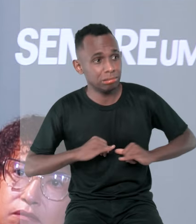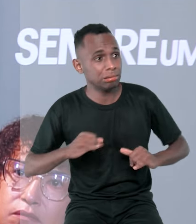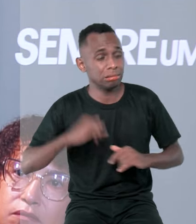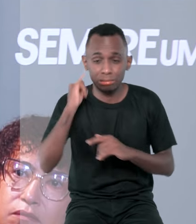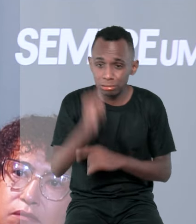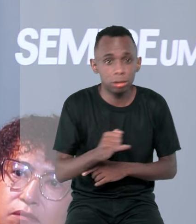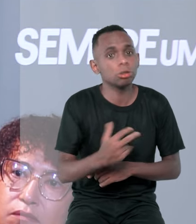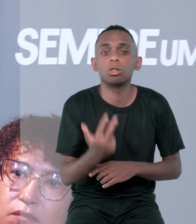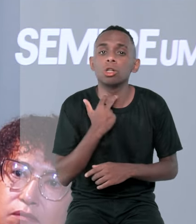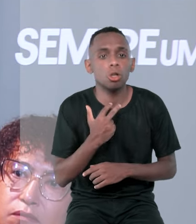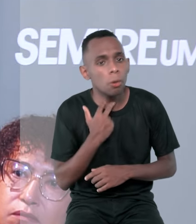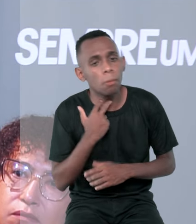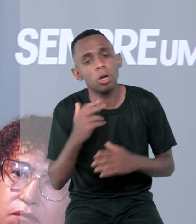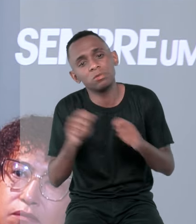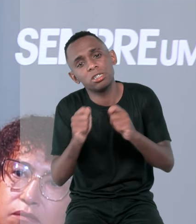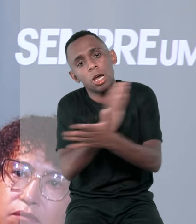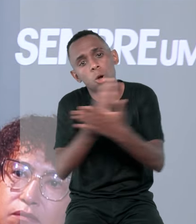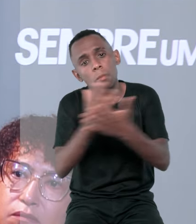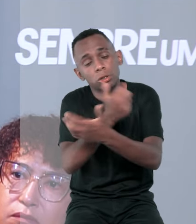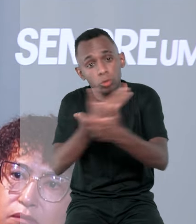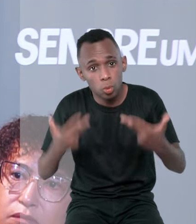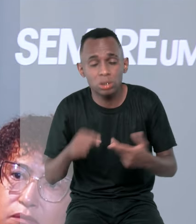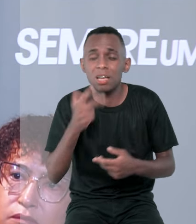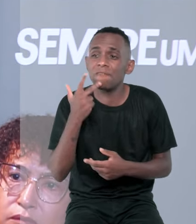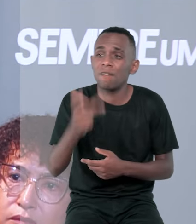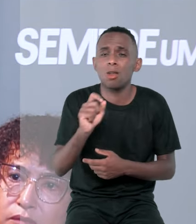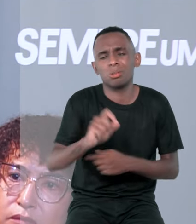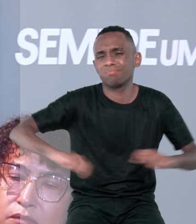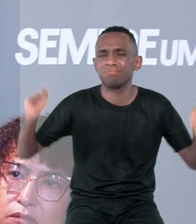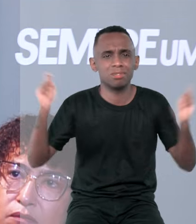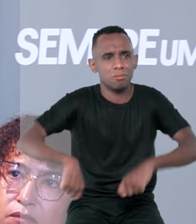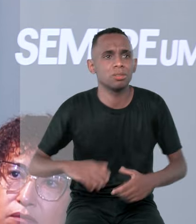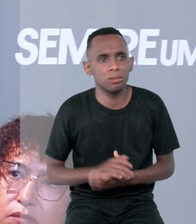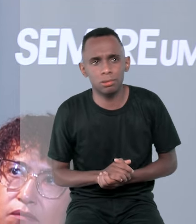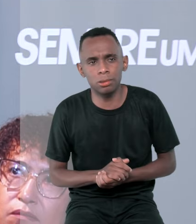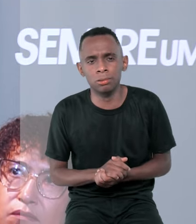que você não pode fazer certas coisas, que você não é capaz.